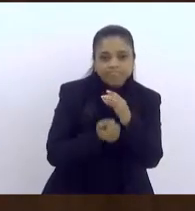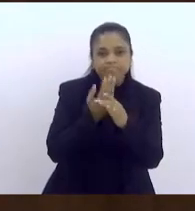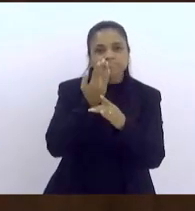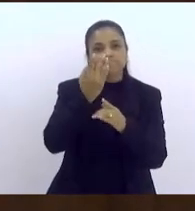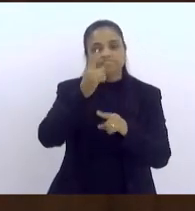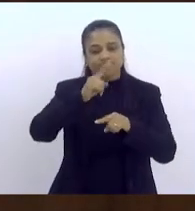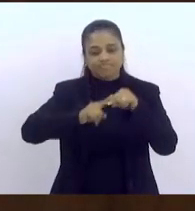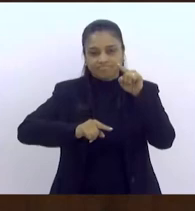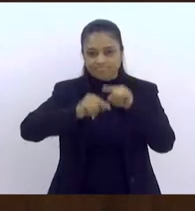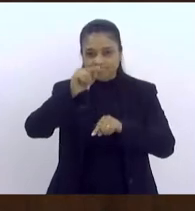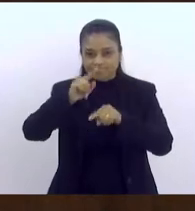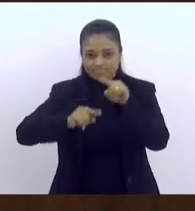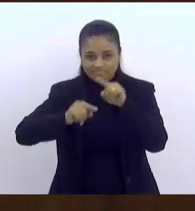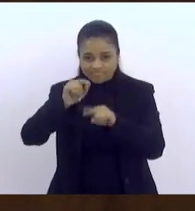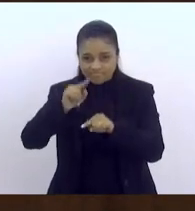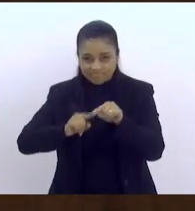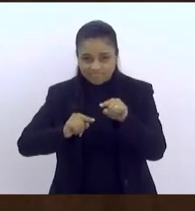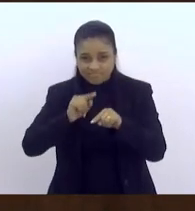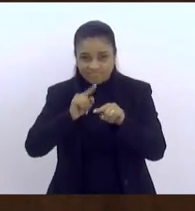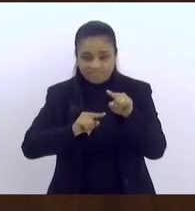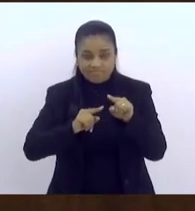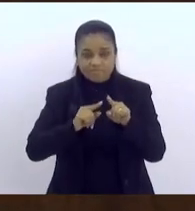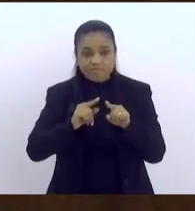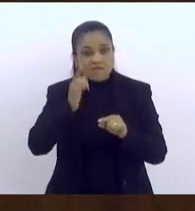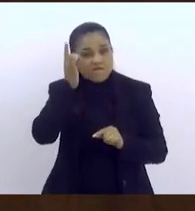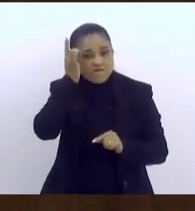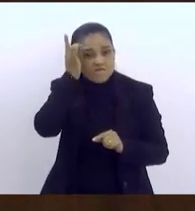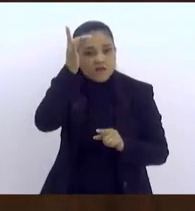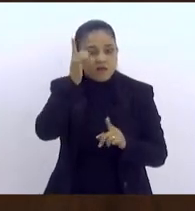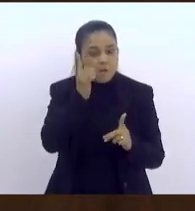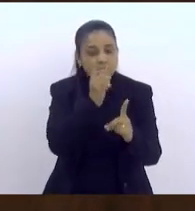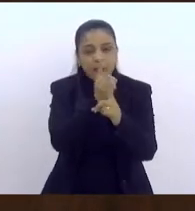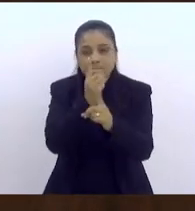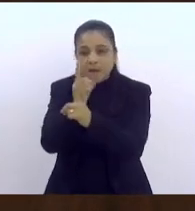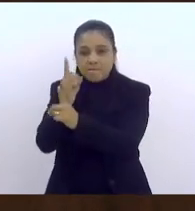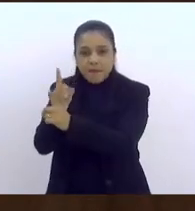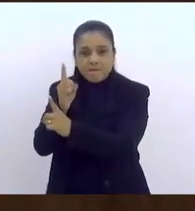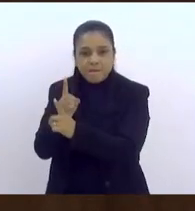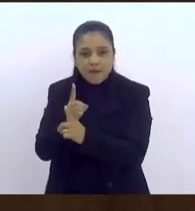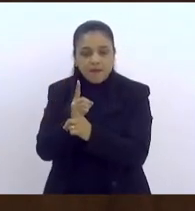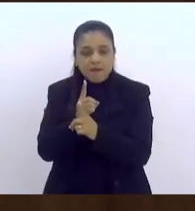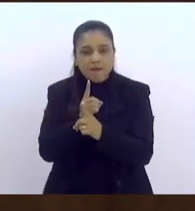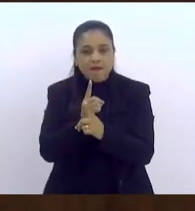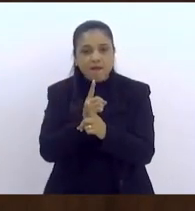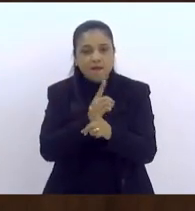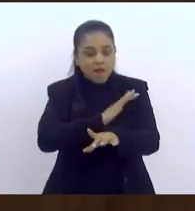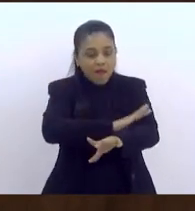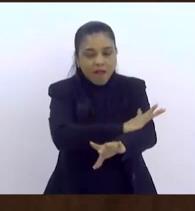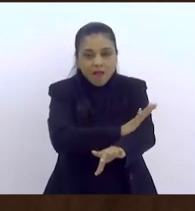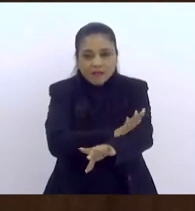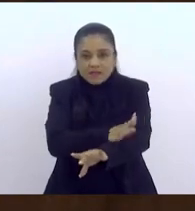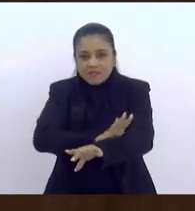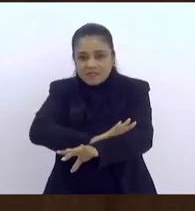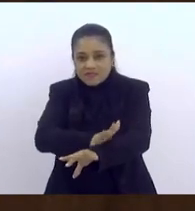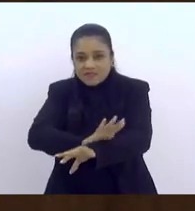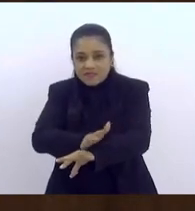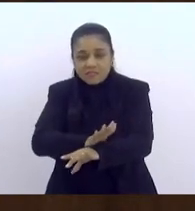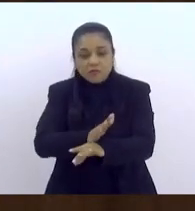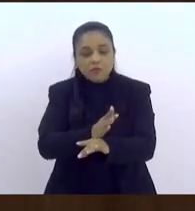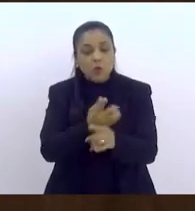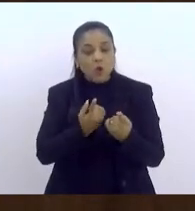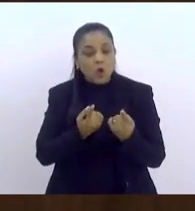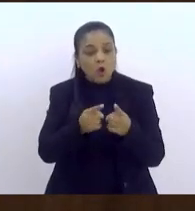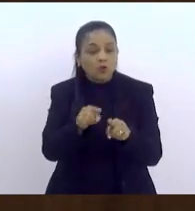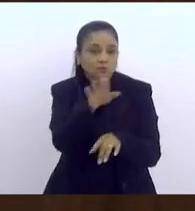que facilitem a identificação de práticas racistas constituídas contra